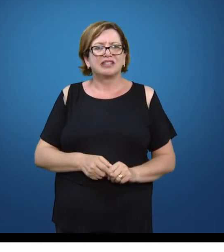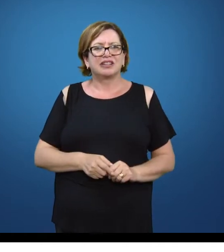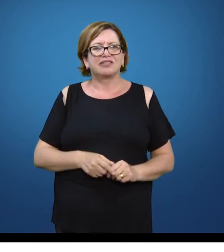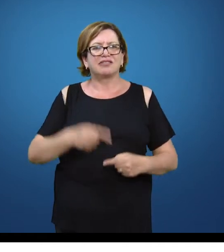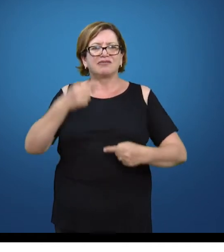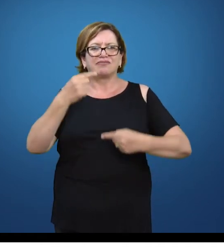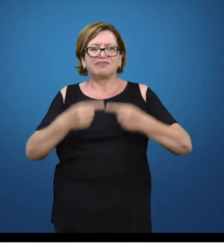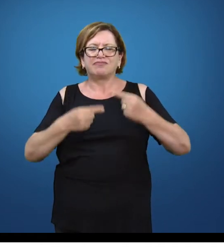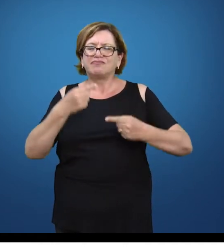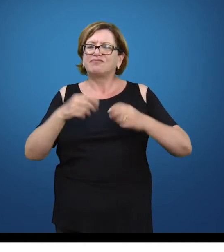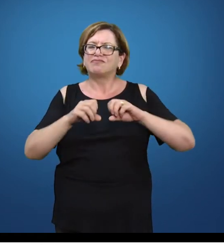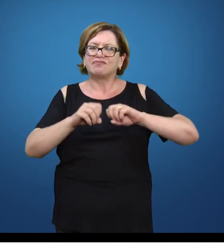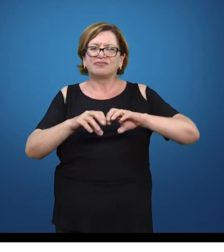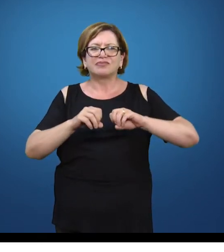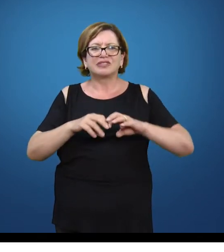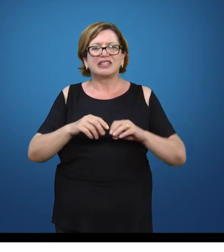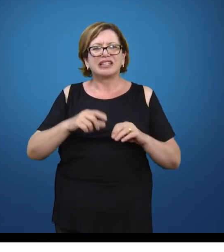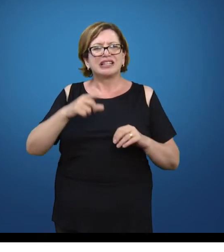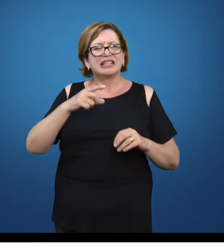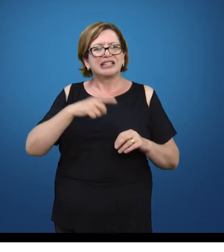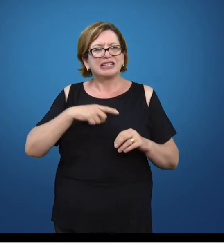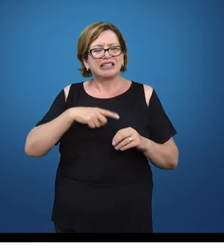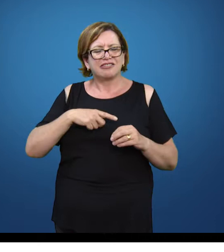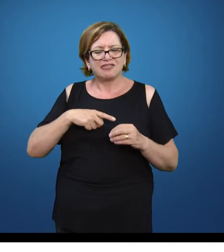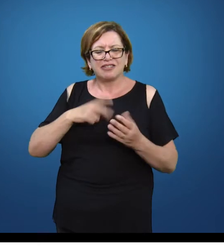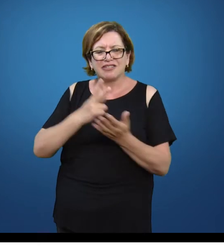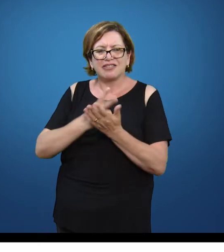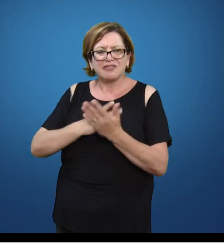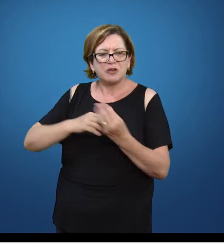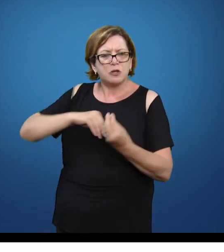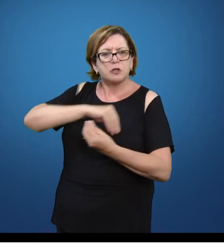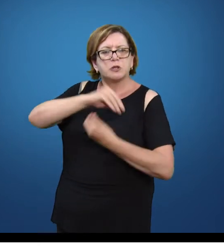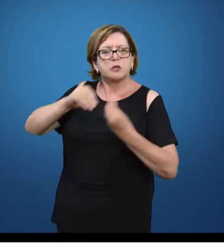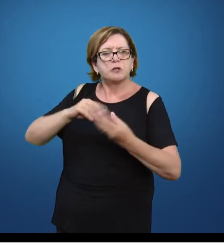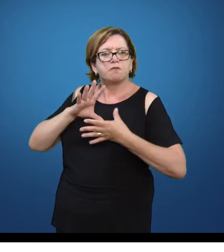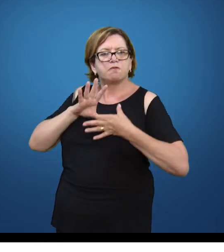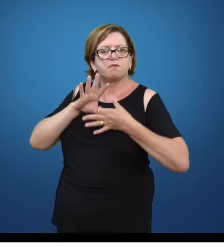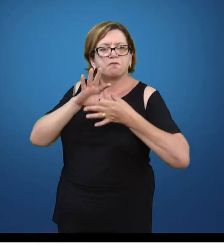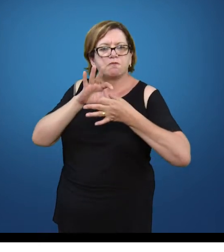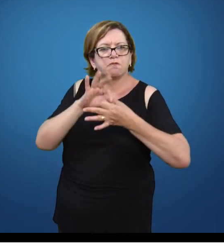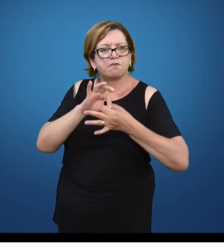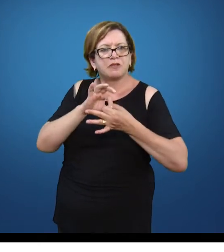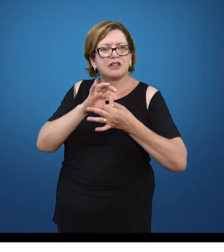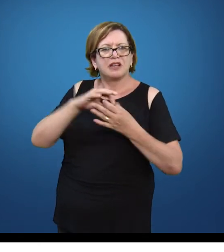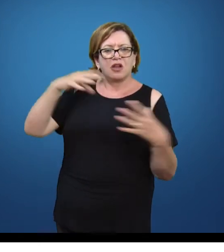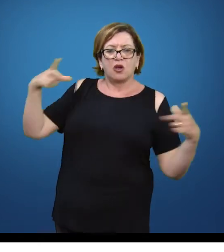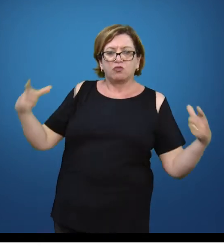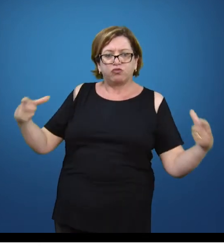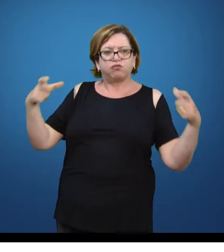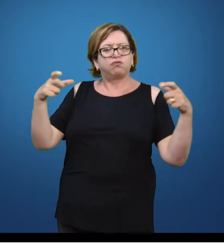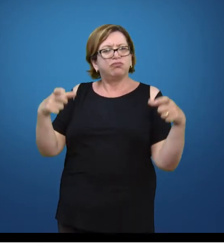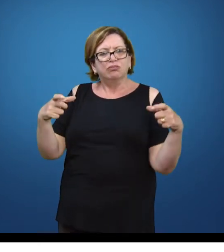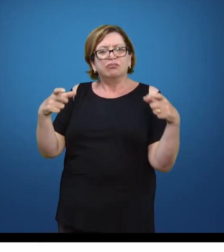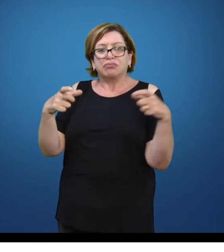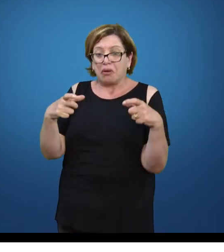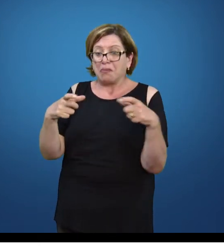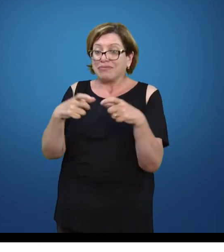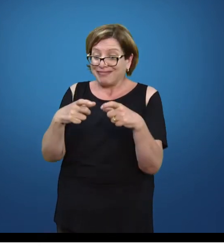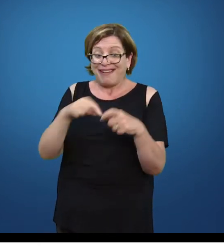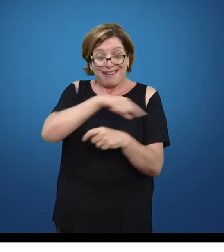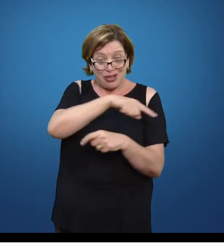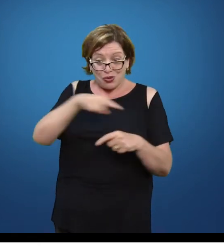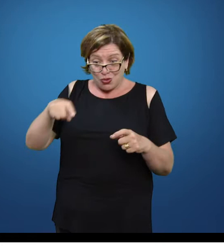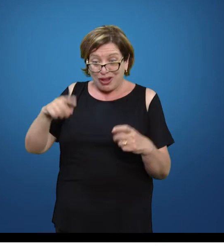políticas educacionais, elas estão interligadas em seu aspecto internacional, nacional,